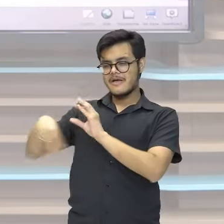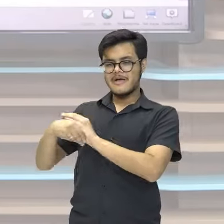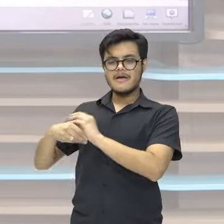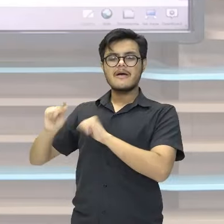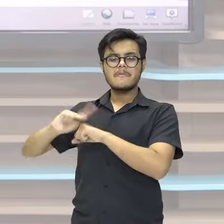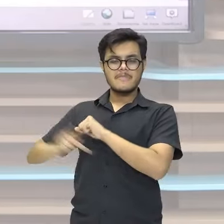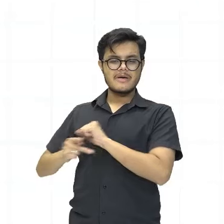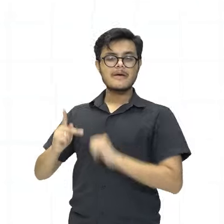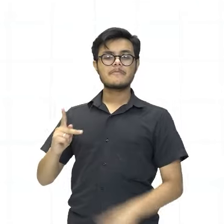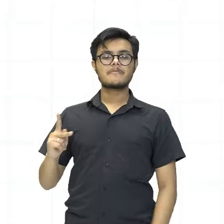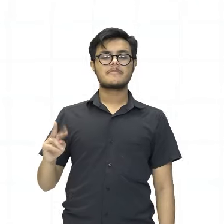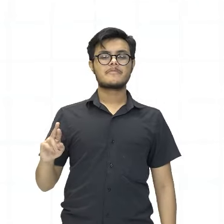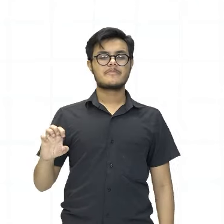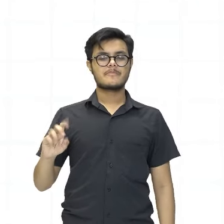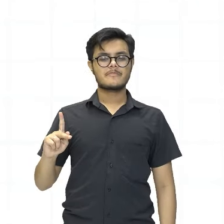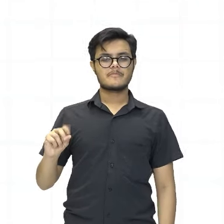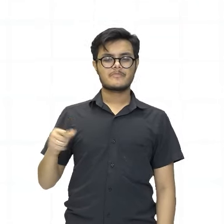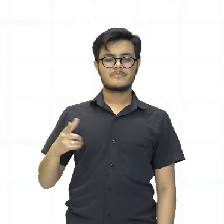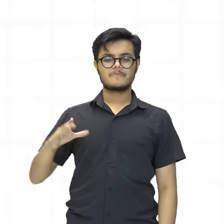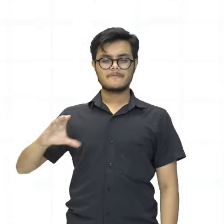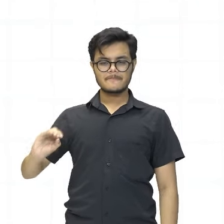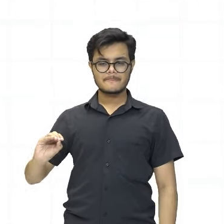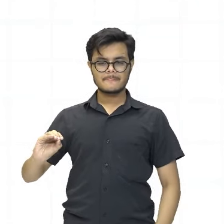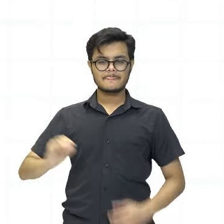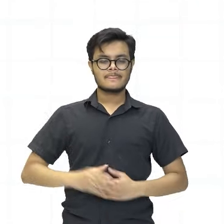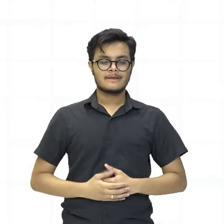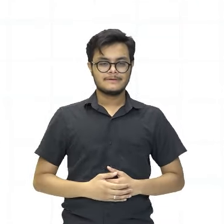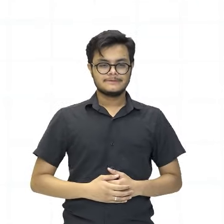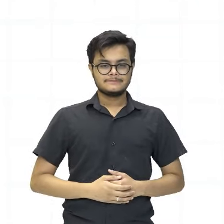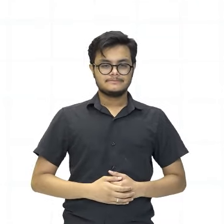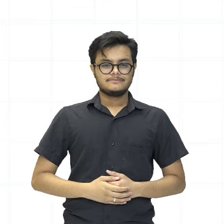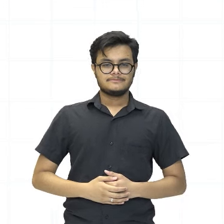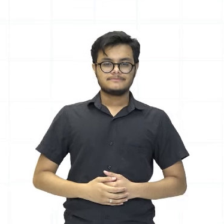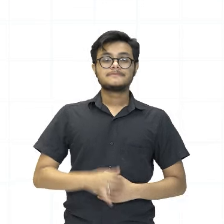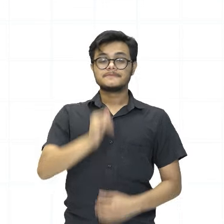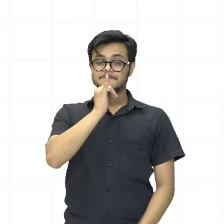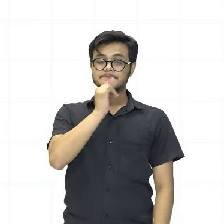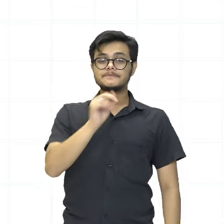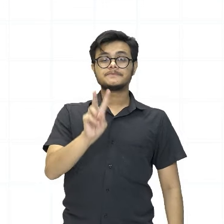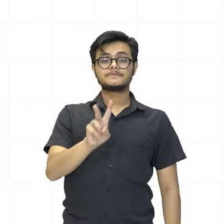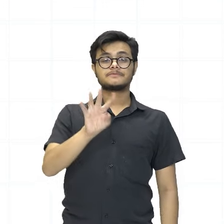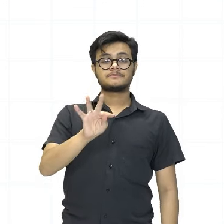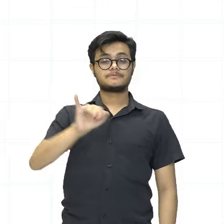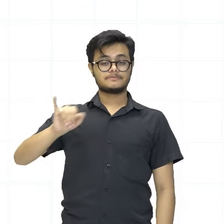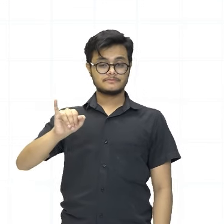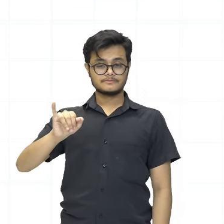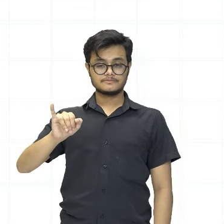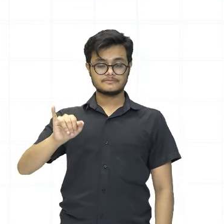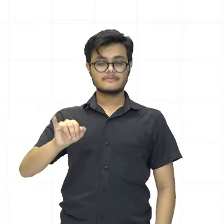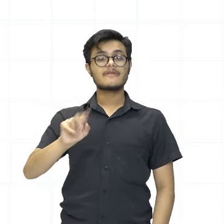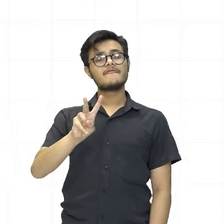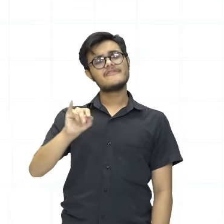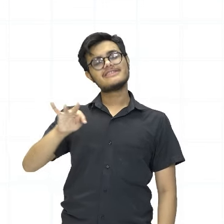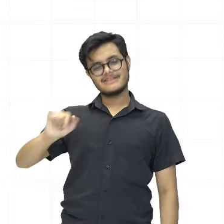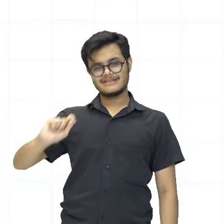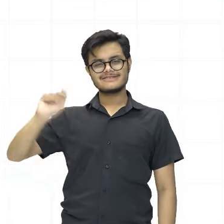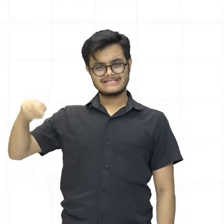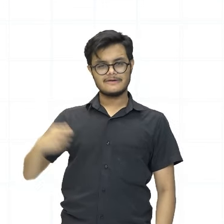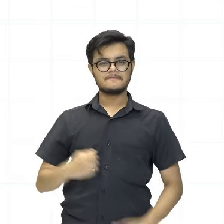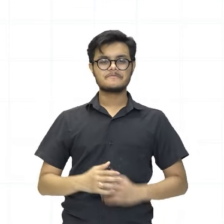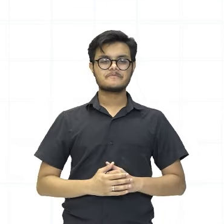colocar no a agora o nosso conceito olhem aí verbo transitivo indireto e a sigla é